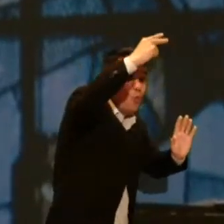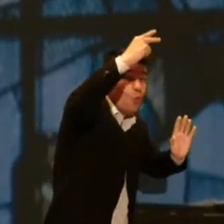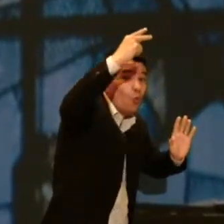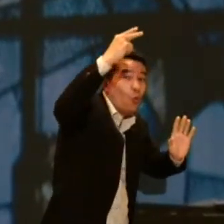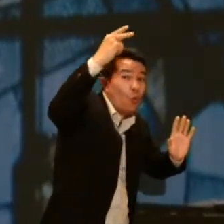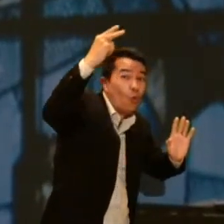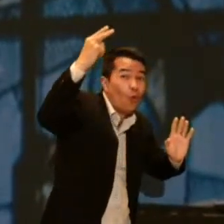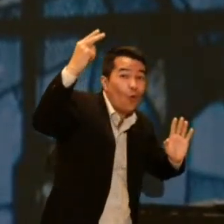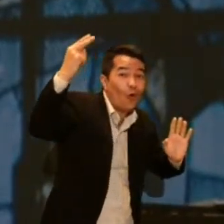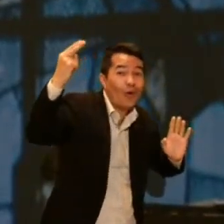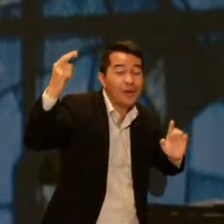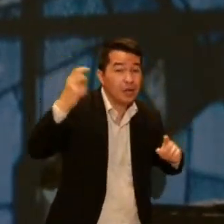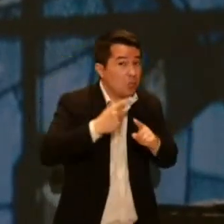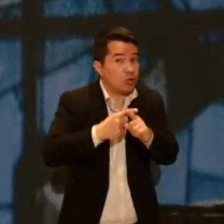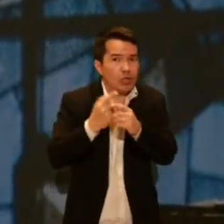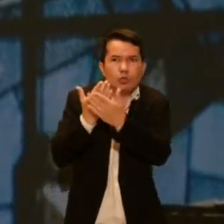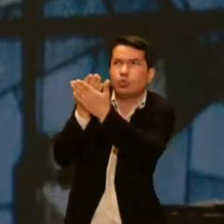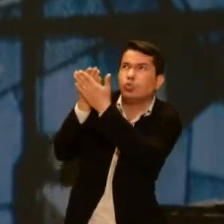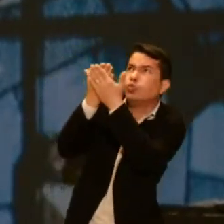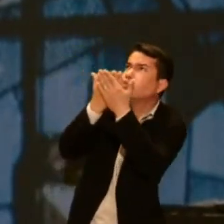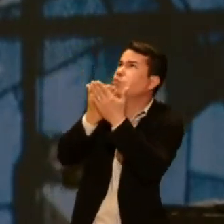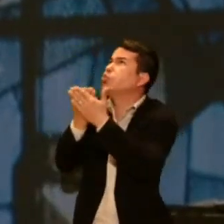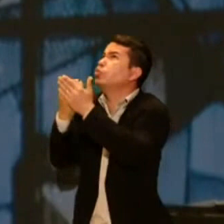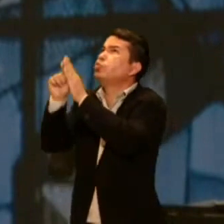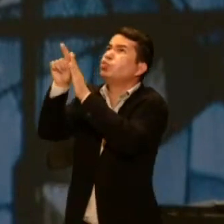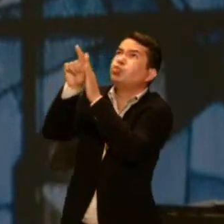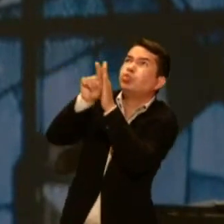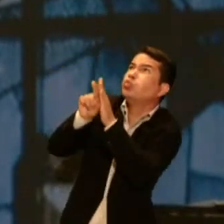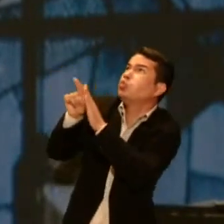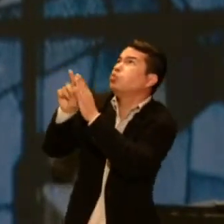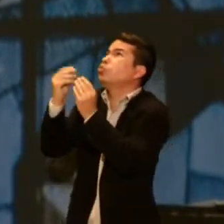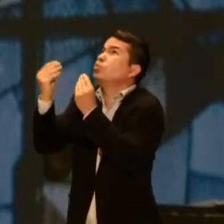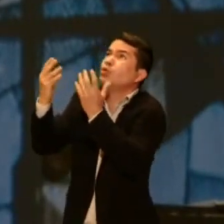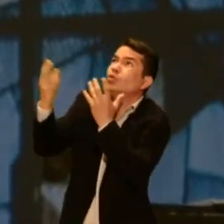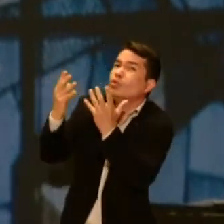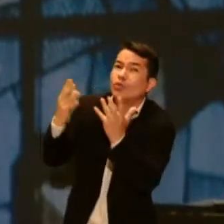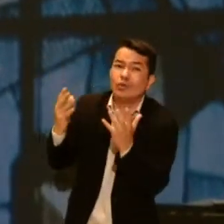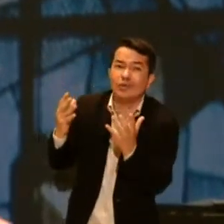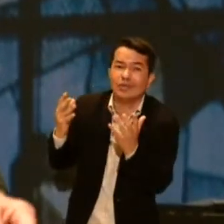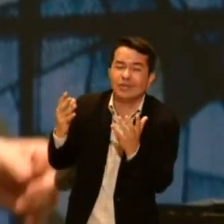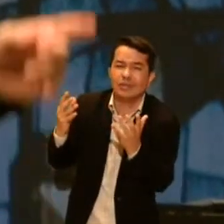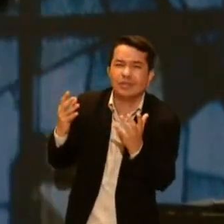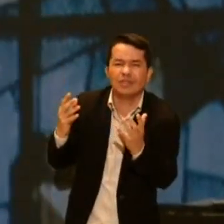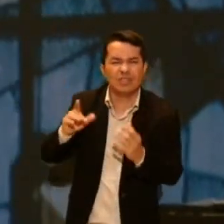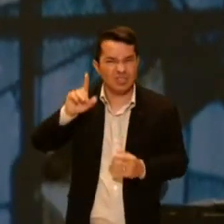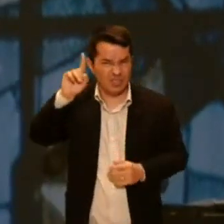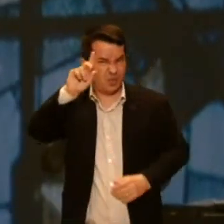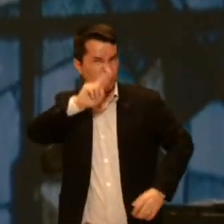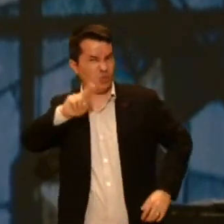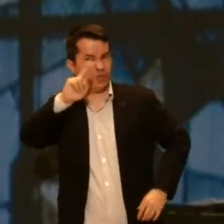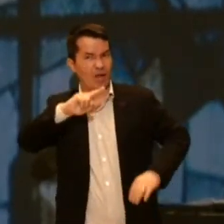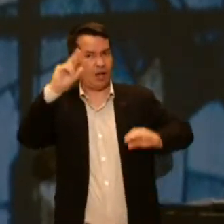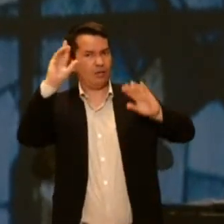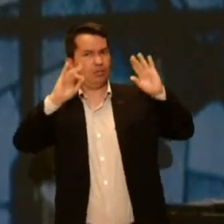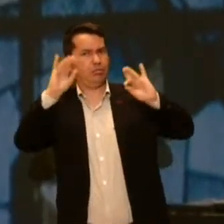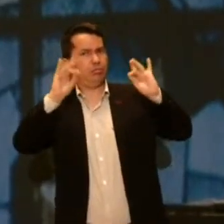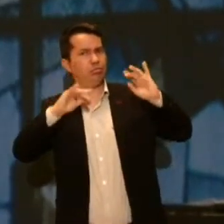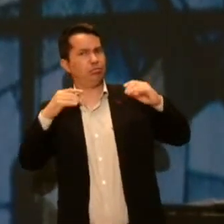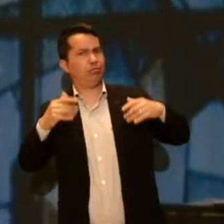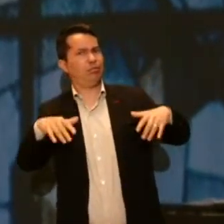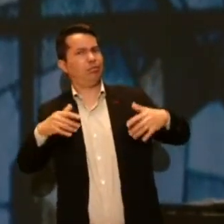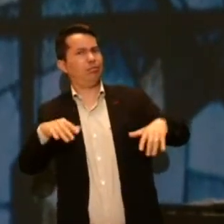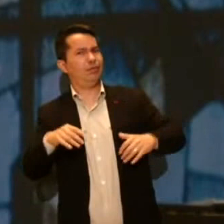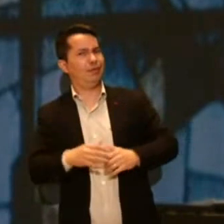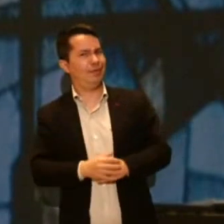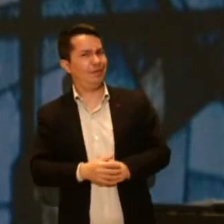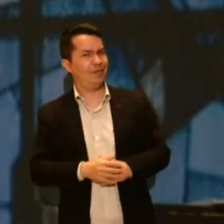aquilo que estava lá para mexer com eles, será que Ele não pode usar alguma coisa que está acontecendo na tua vida para